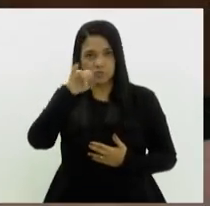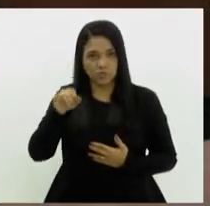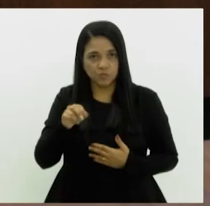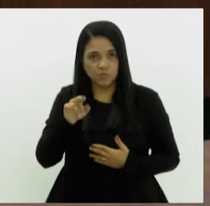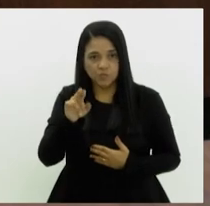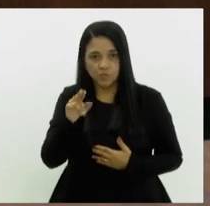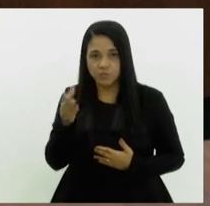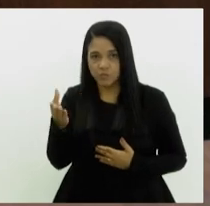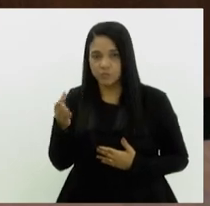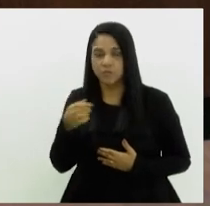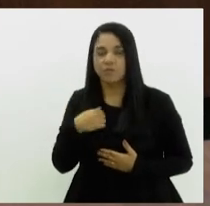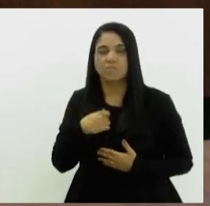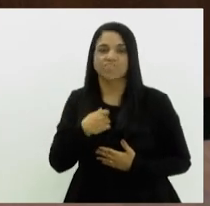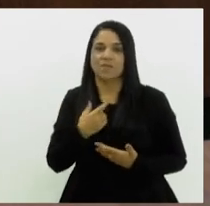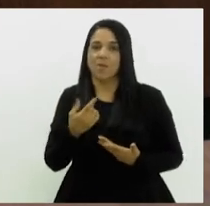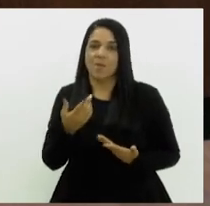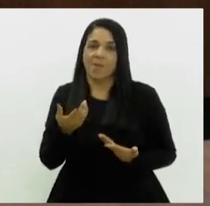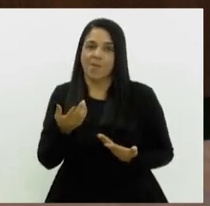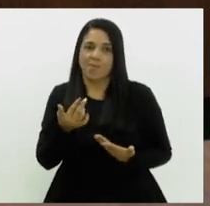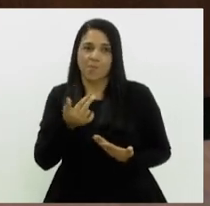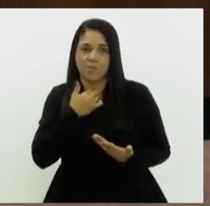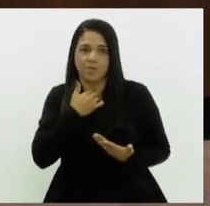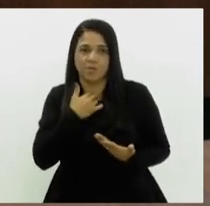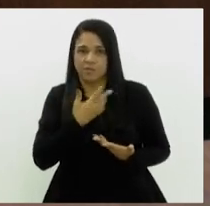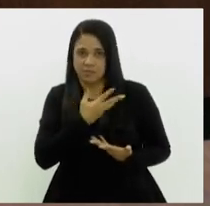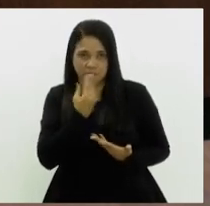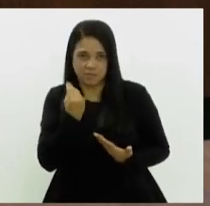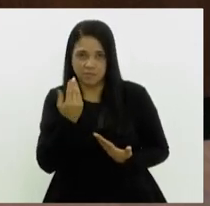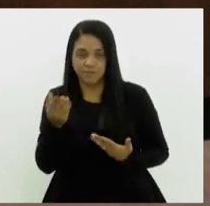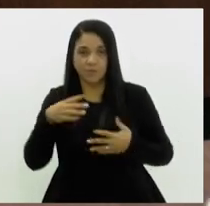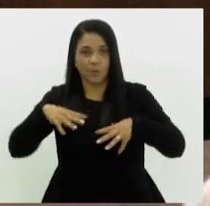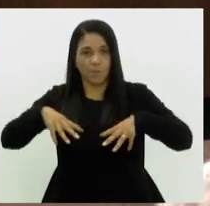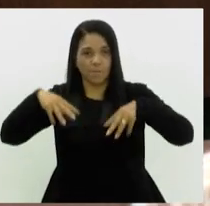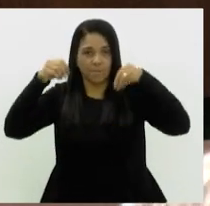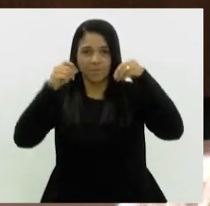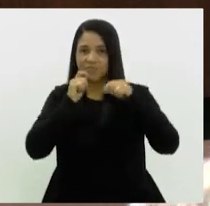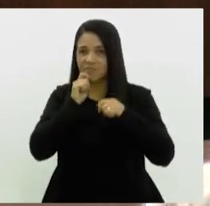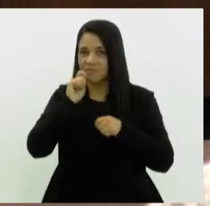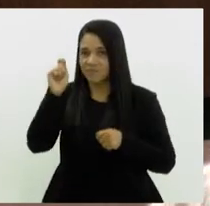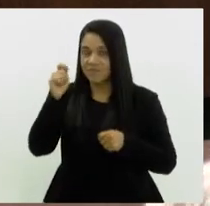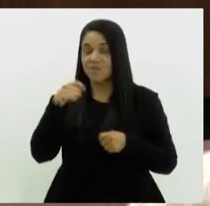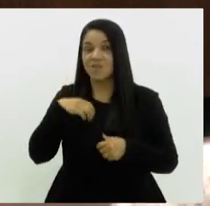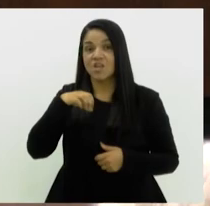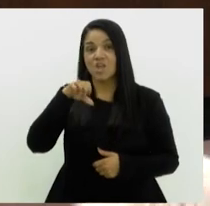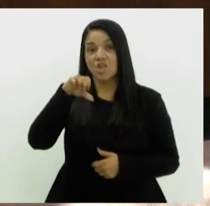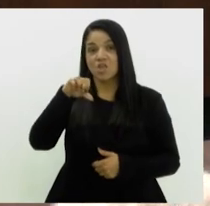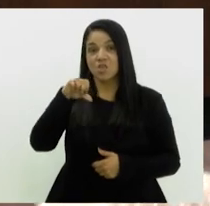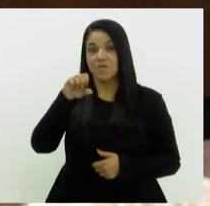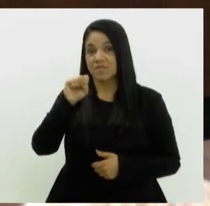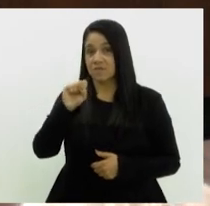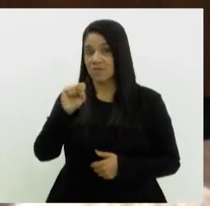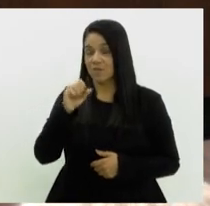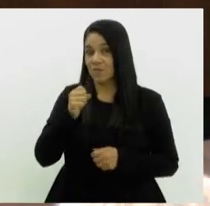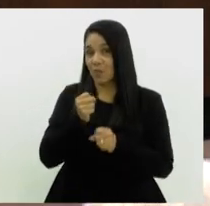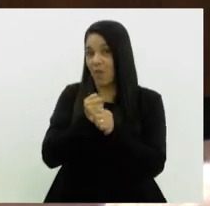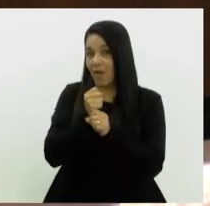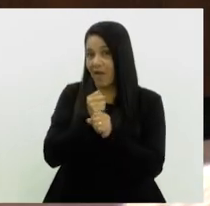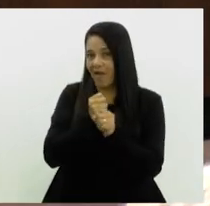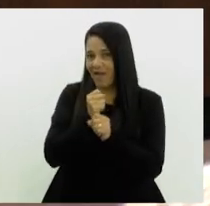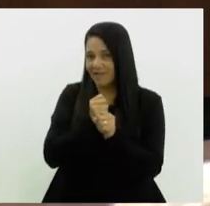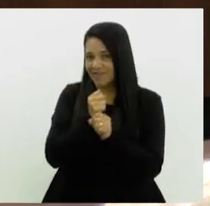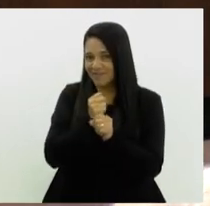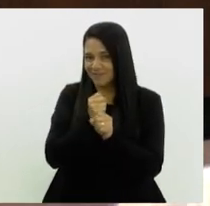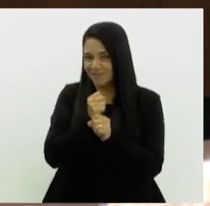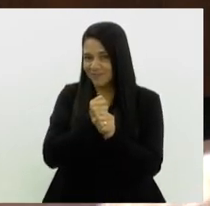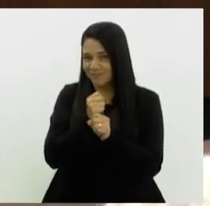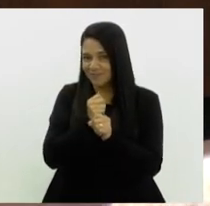presidente, mas não poderia deixar passar. O nosso querido Palácio Tiradentes completa 98 anos. E a